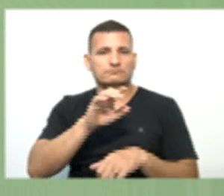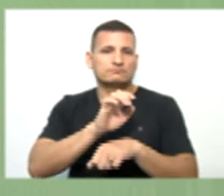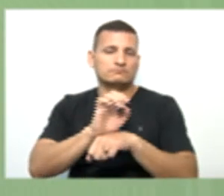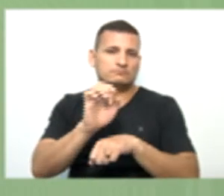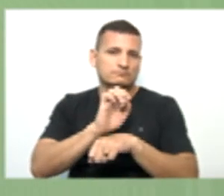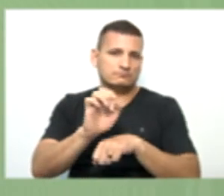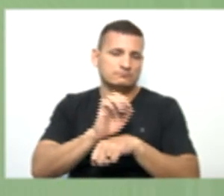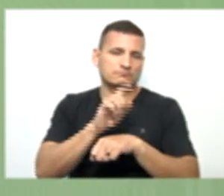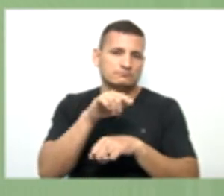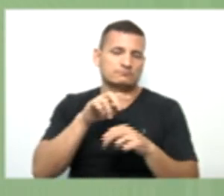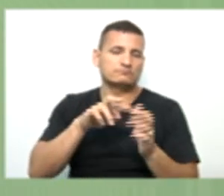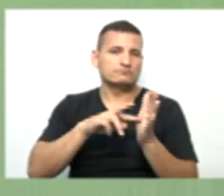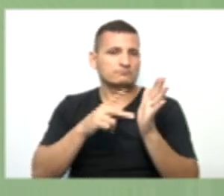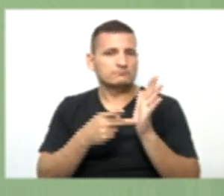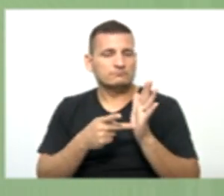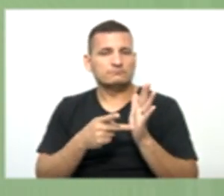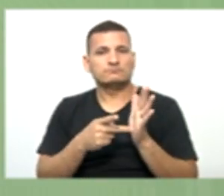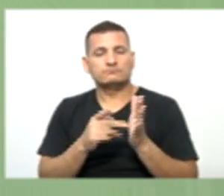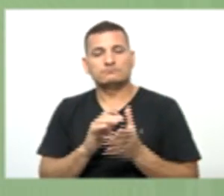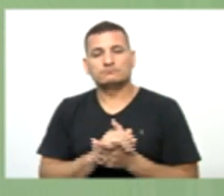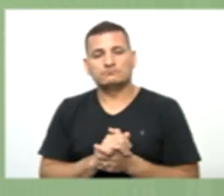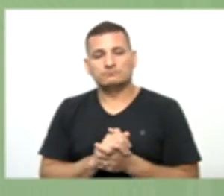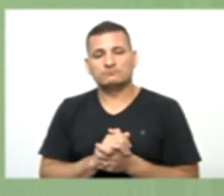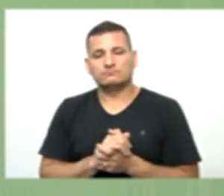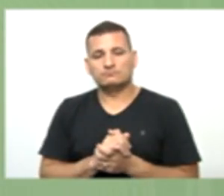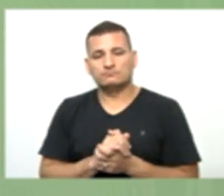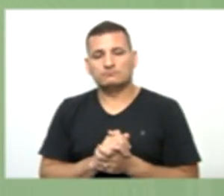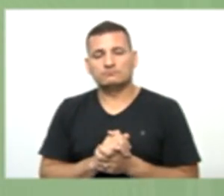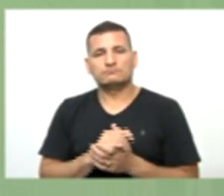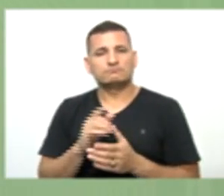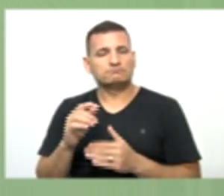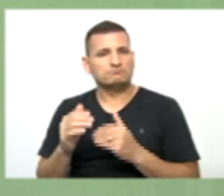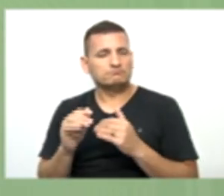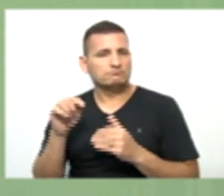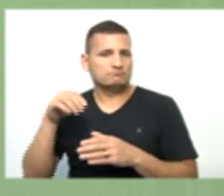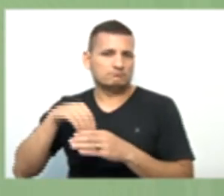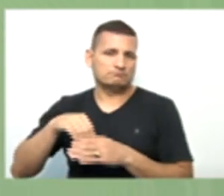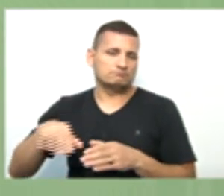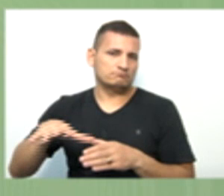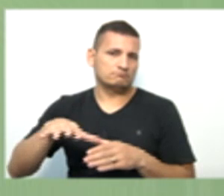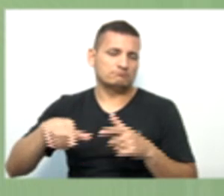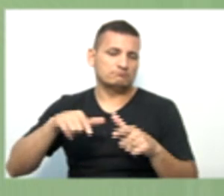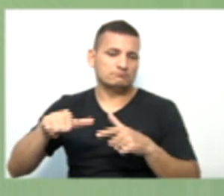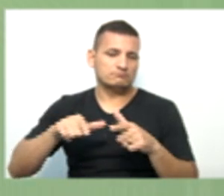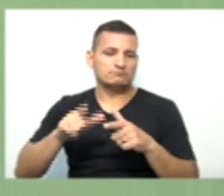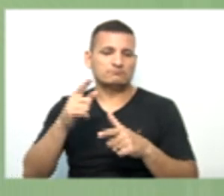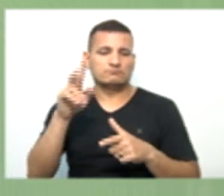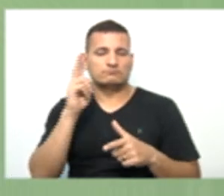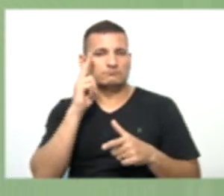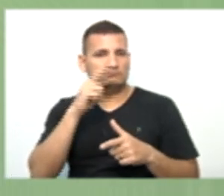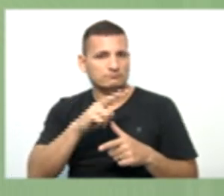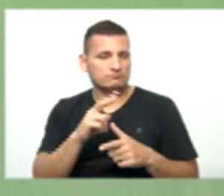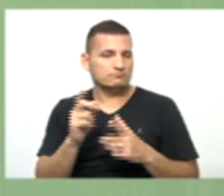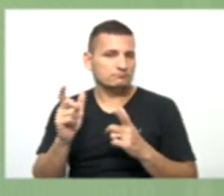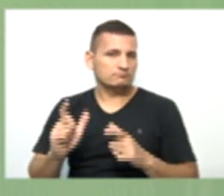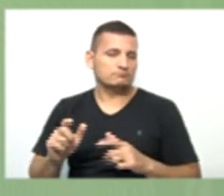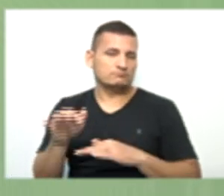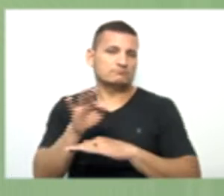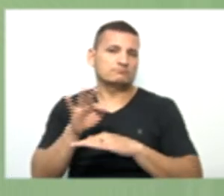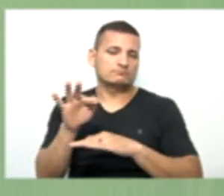ato educativo supervisionado, desenvolvido no ambiente de trabalho, como você viu, um local